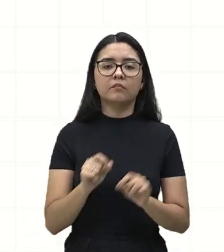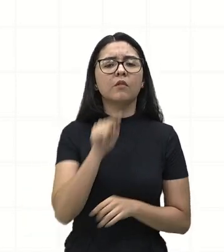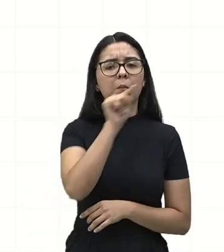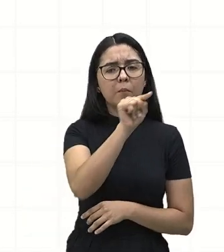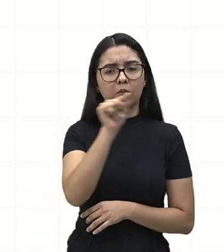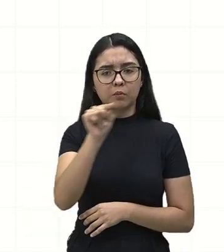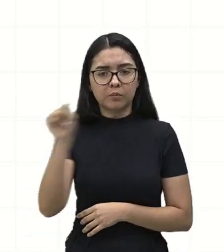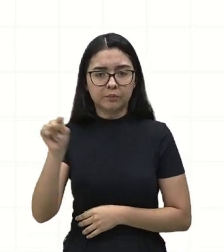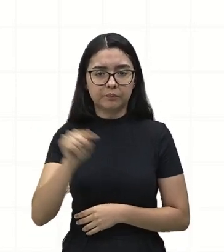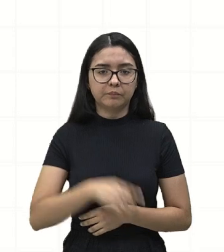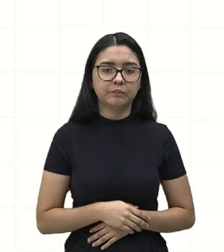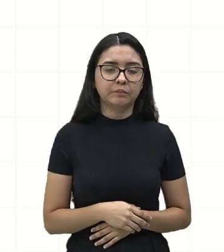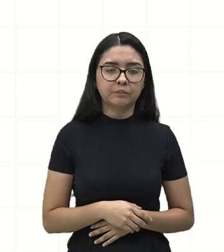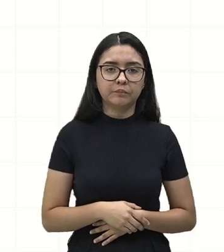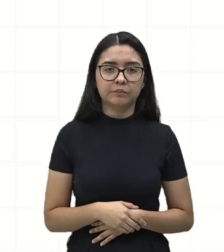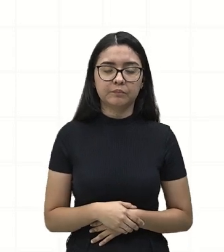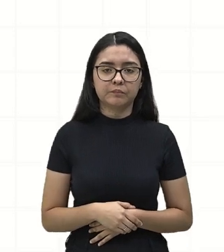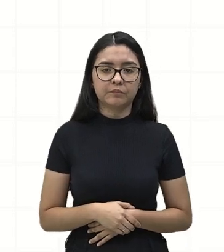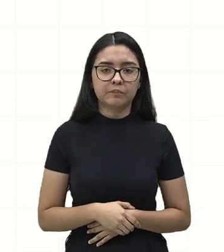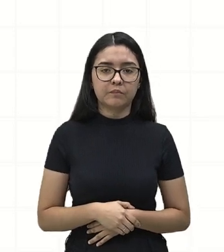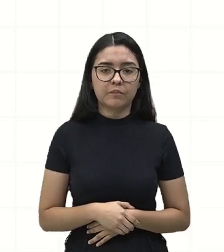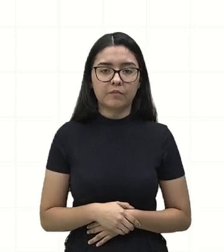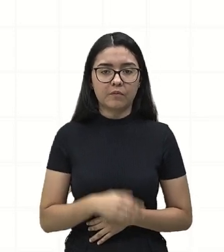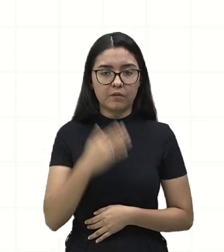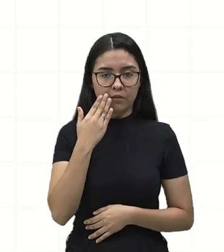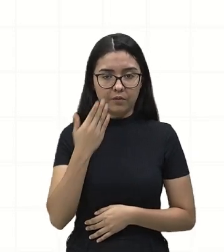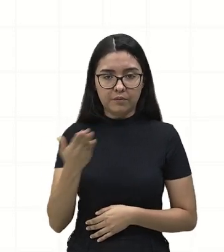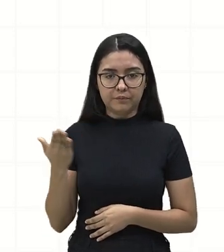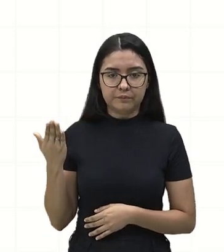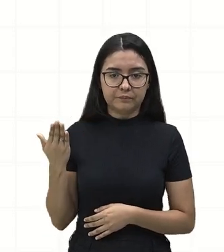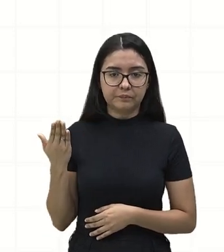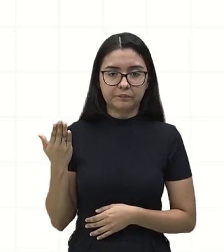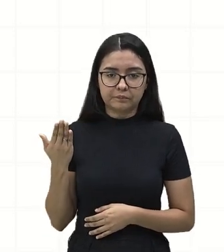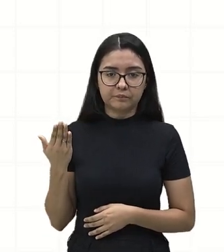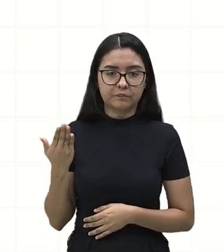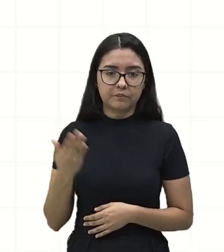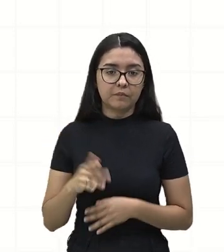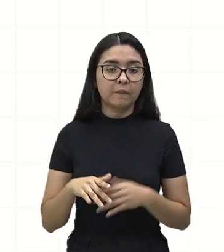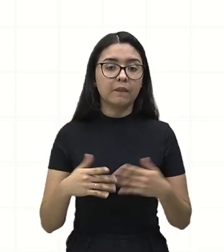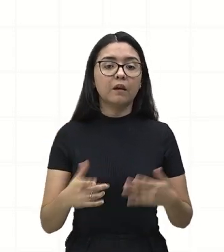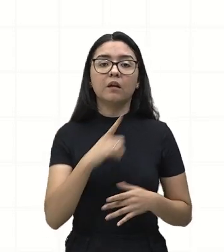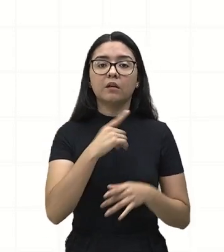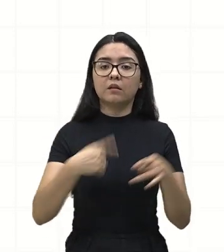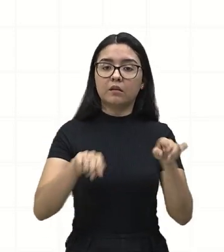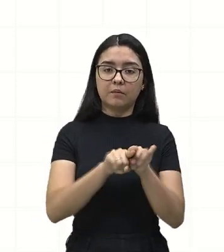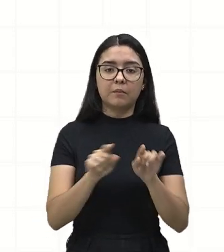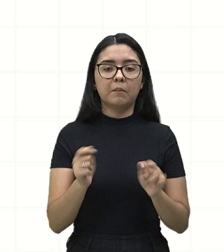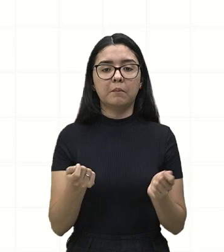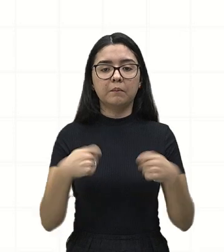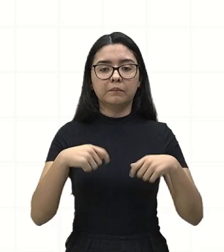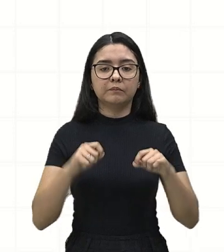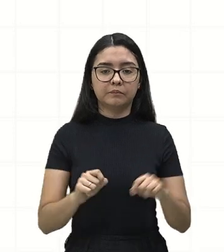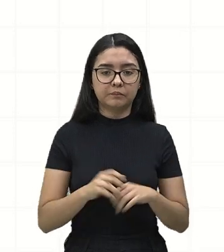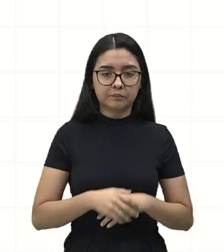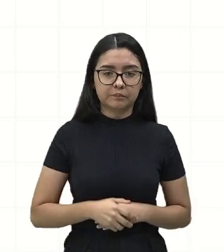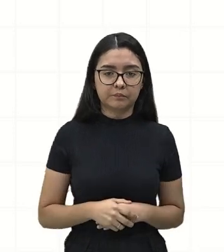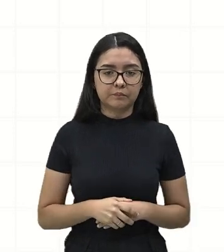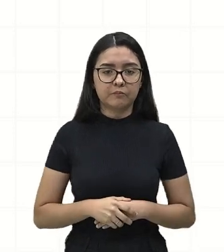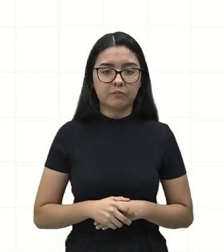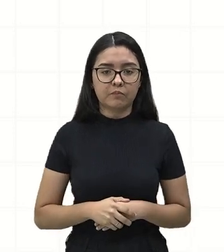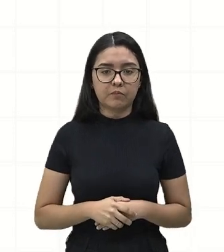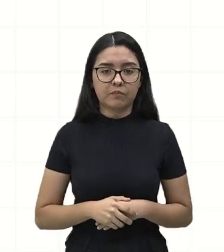esse ponto, esse ponto. E aí eu posso trabalhar essa proporcionalidade. Eu vou dizer